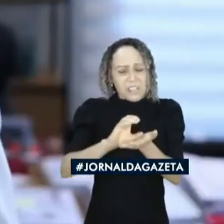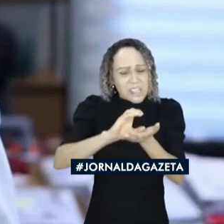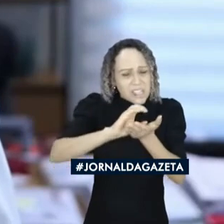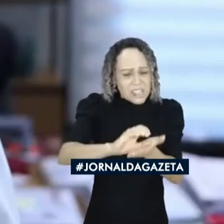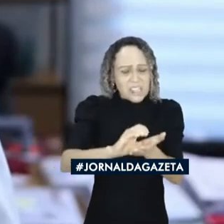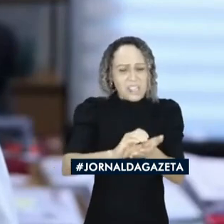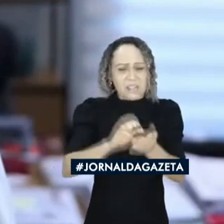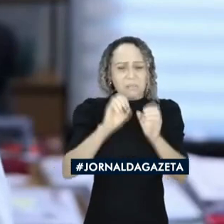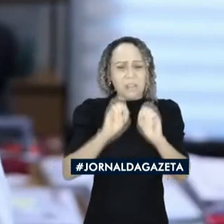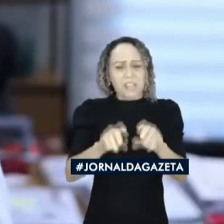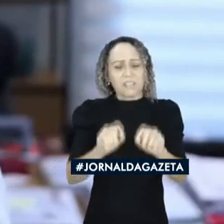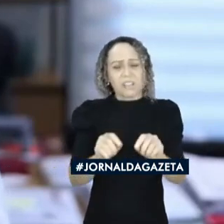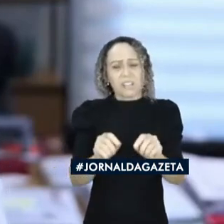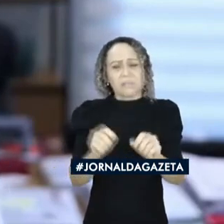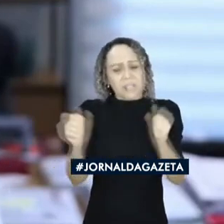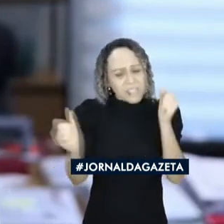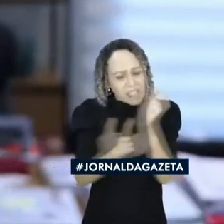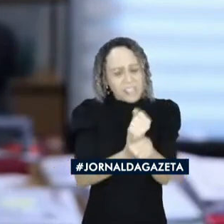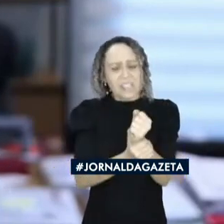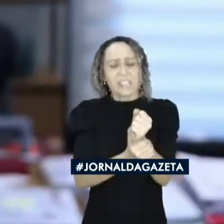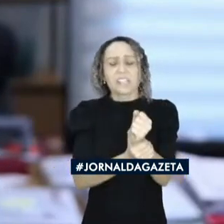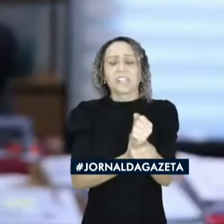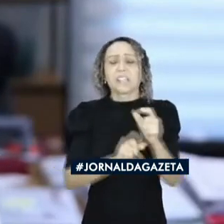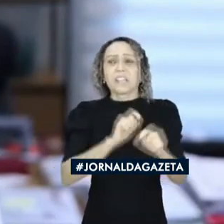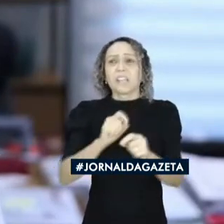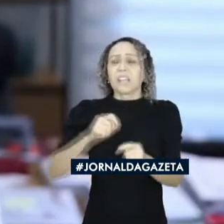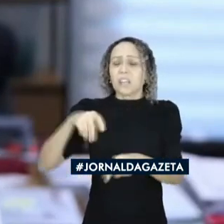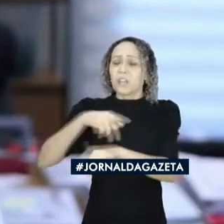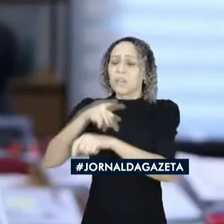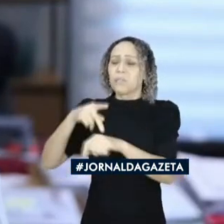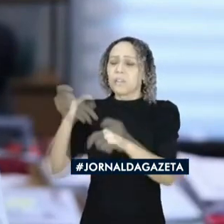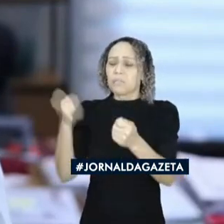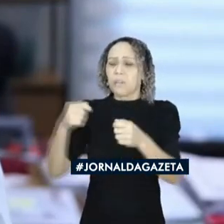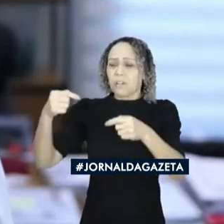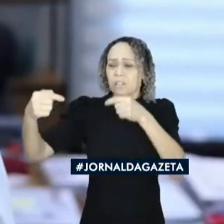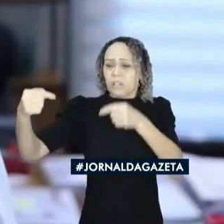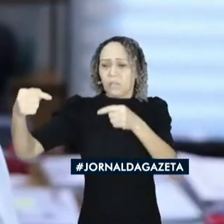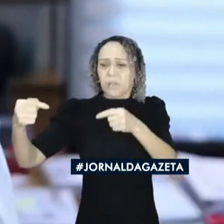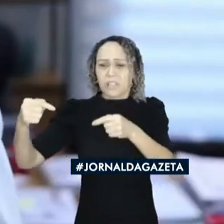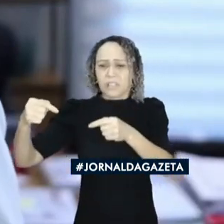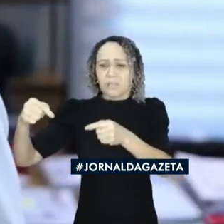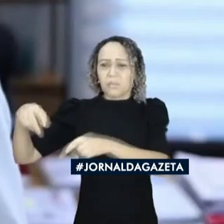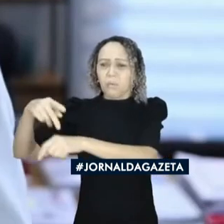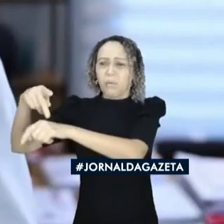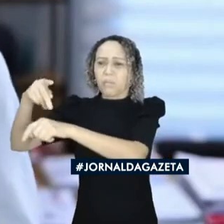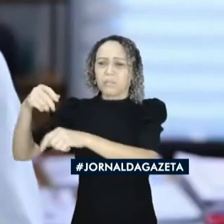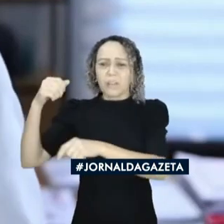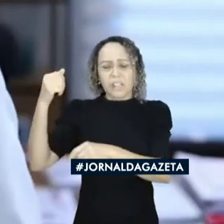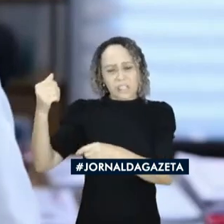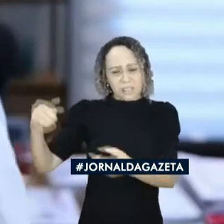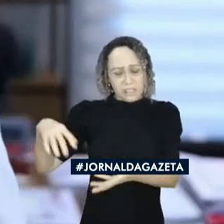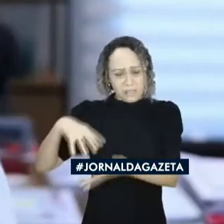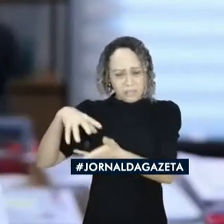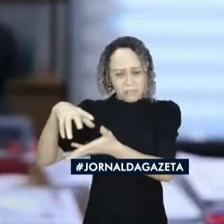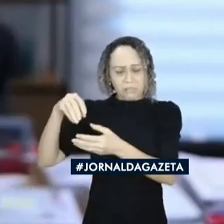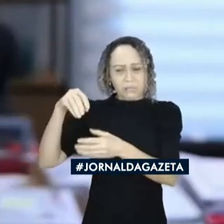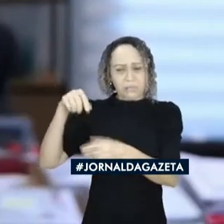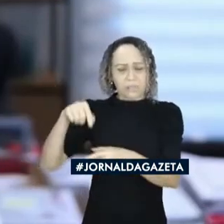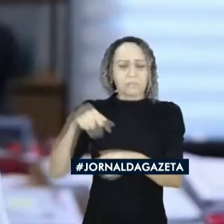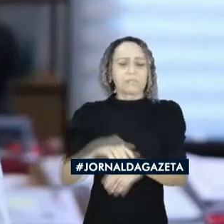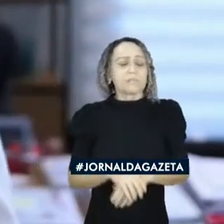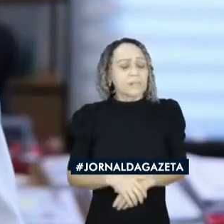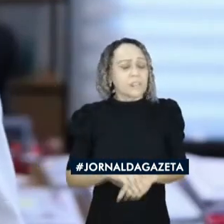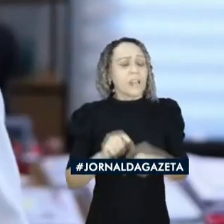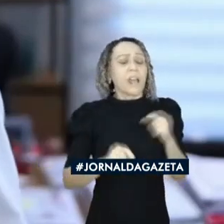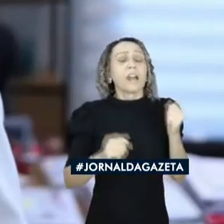garantir que esse país um dia será competitivo com os países mais avançados. Será a única coisa que vai garantir que um dia a gente vai deixar de